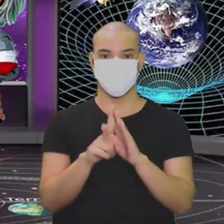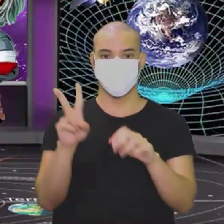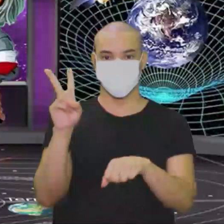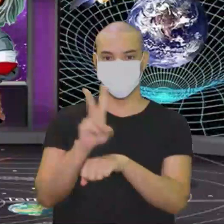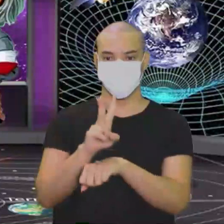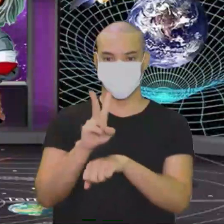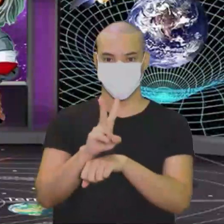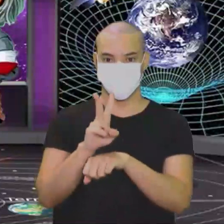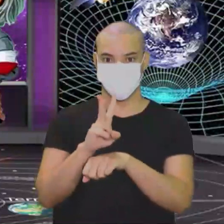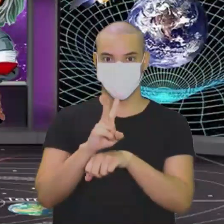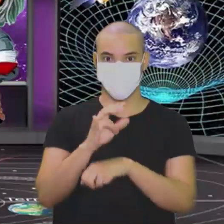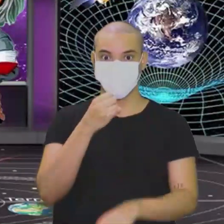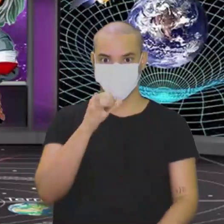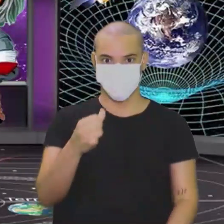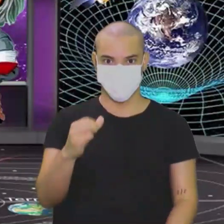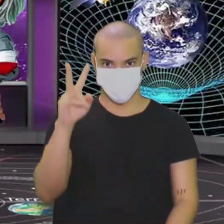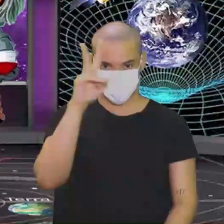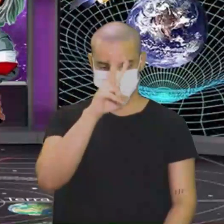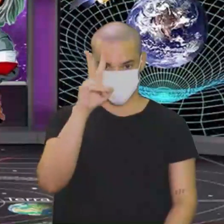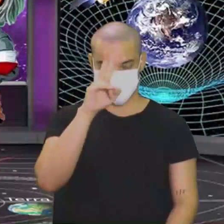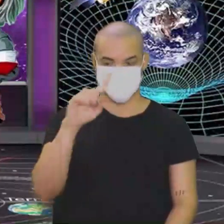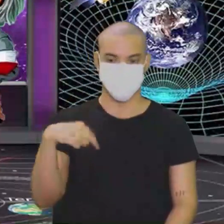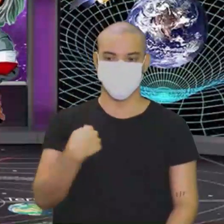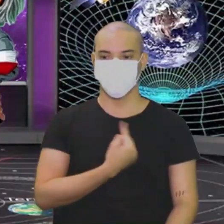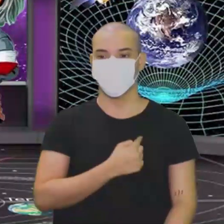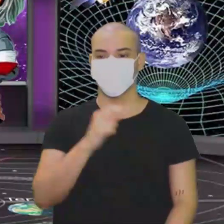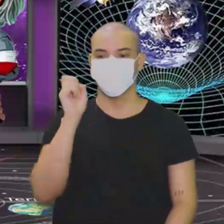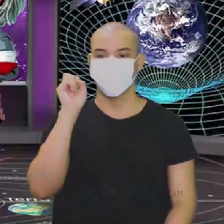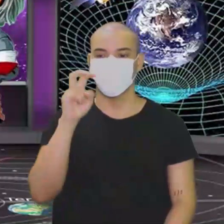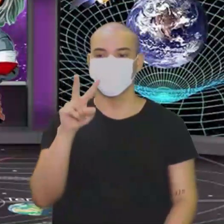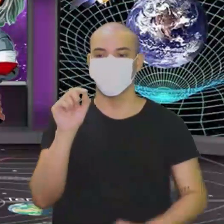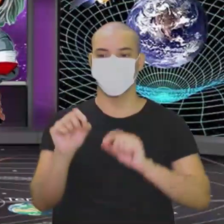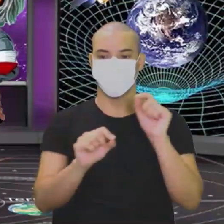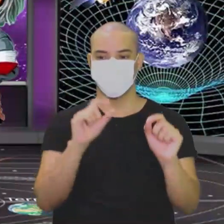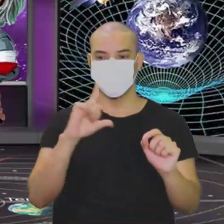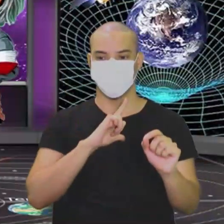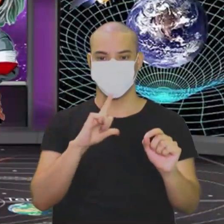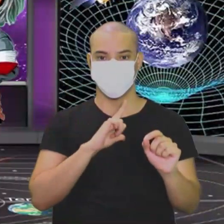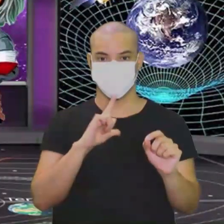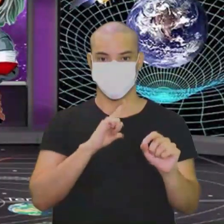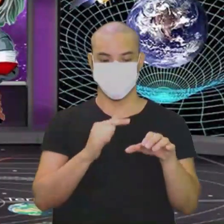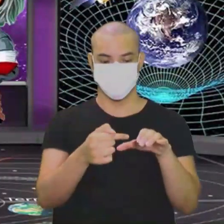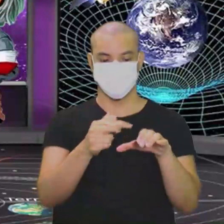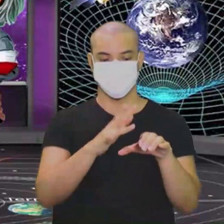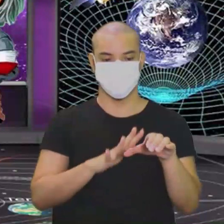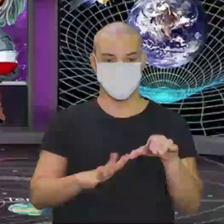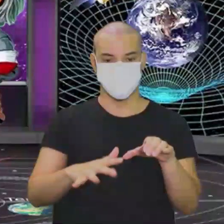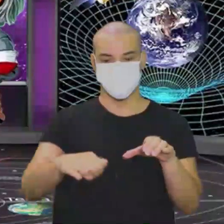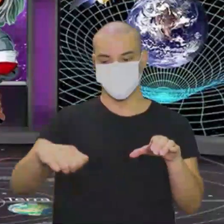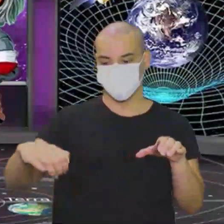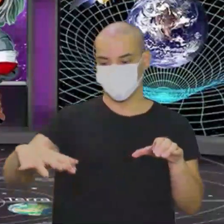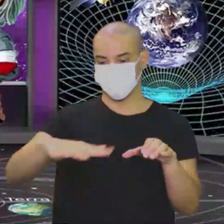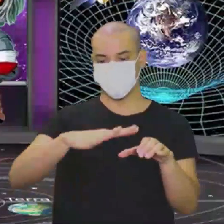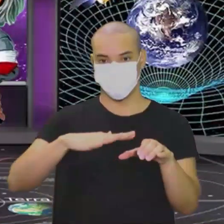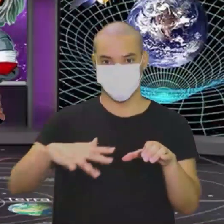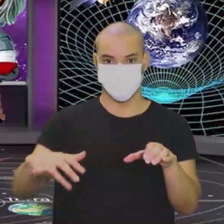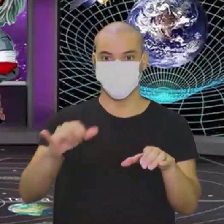proteção elétrico. Nós vimos aí que o circuito elétrico, a questão